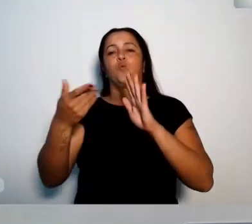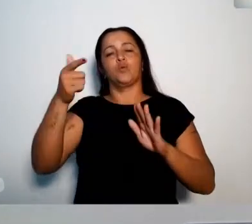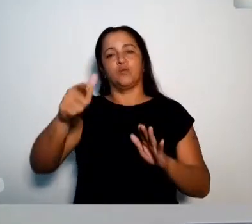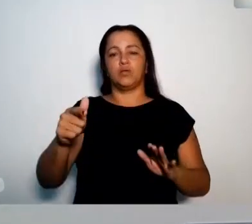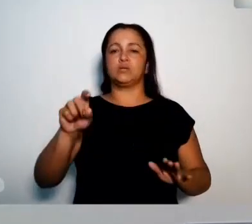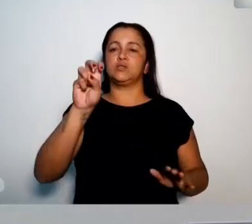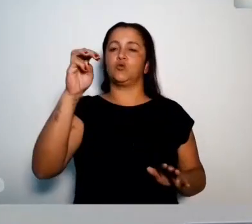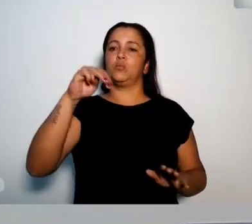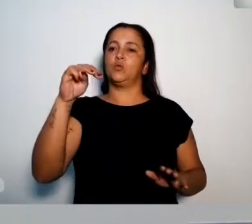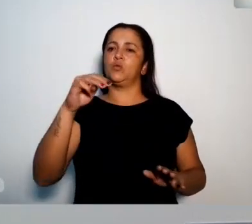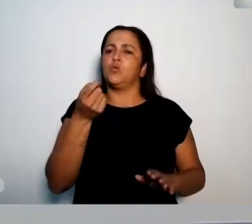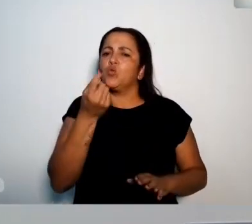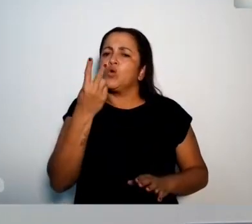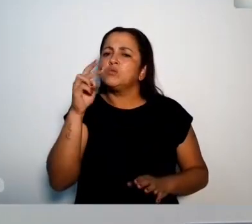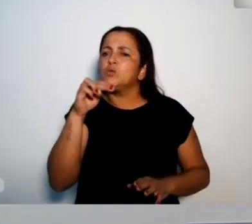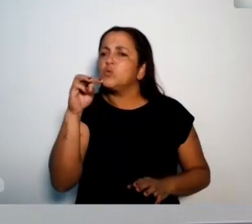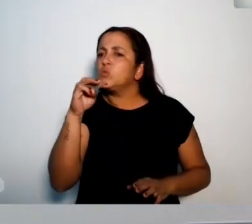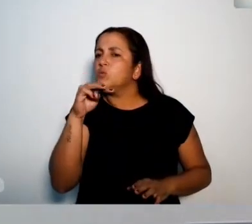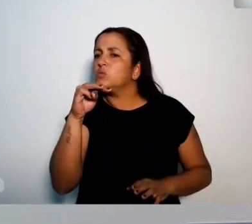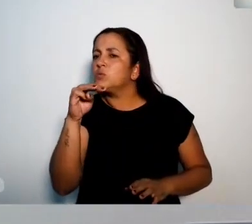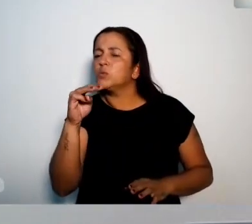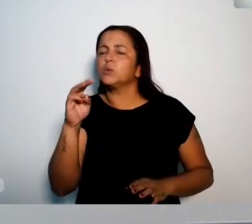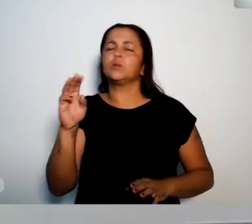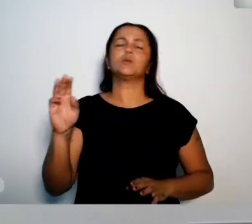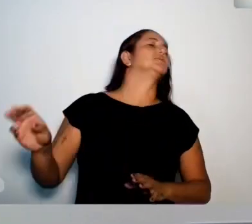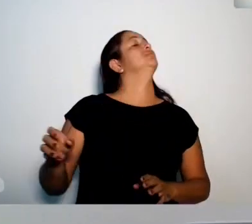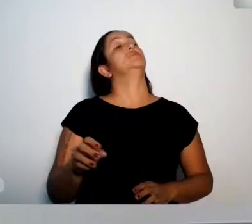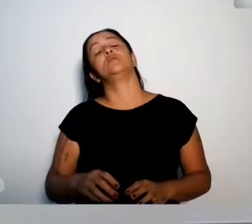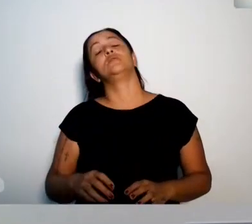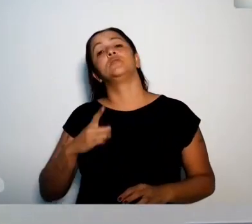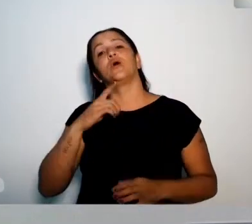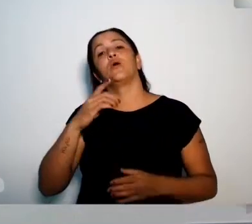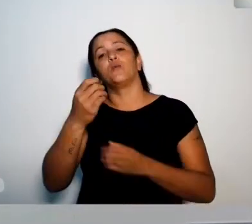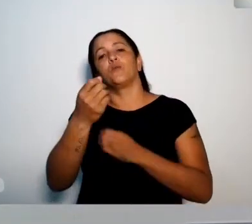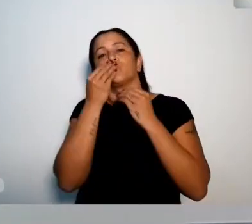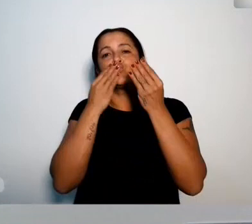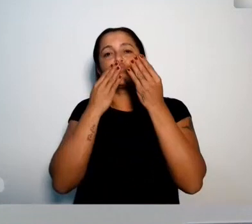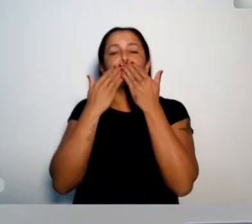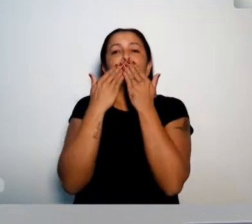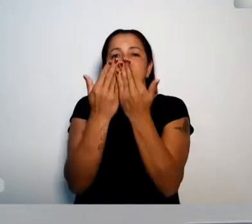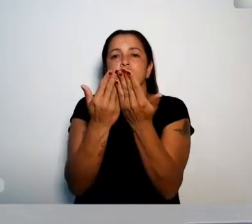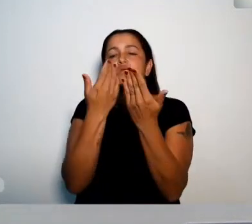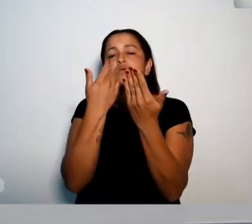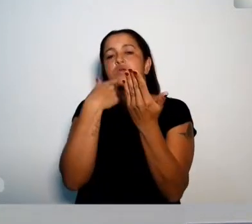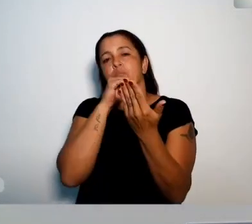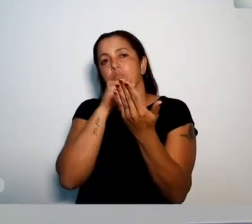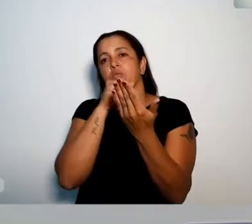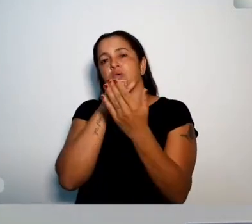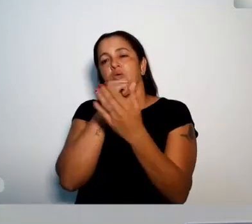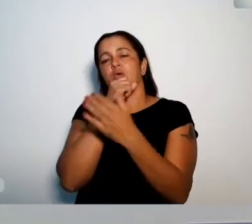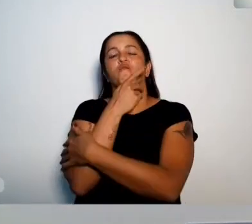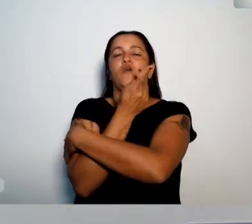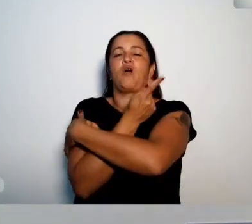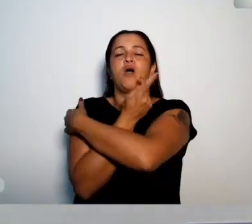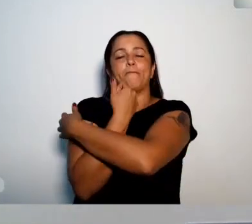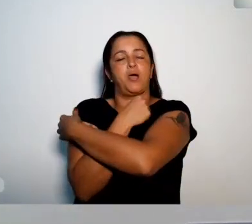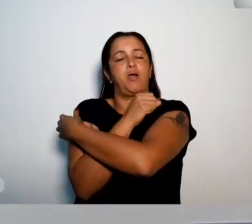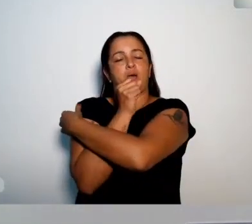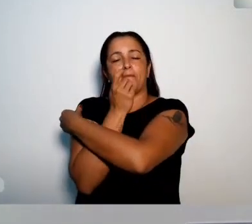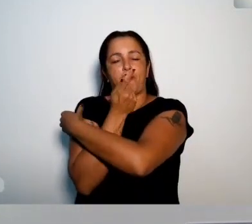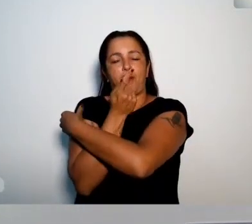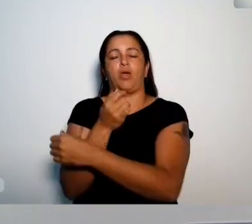quase que falta 2 minutinhos só, né? Mandar um beijo para minha mãe, já que estamos falando da mãe e de pai, né? Quero agradecer a minha